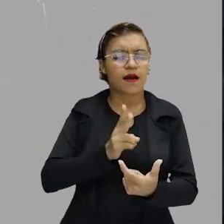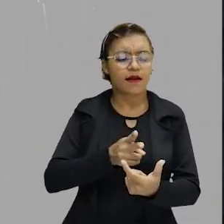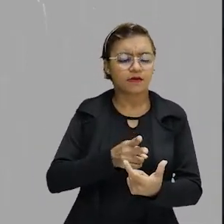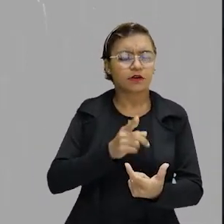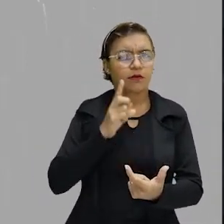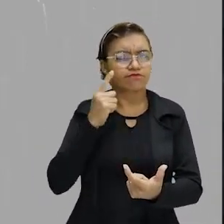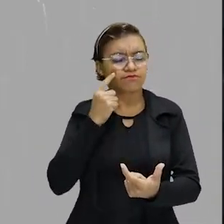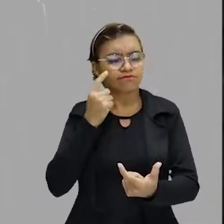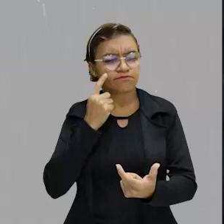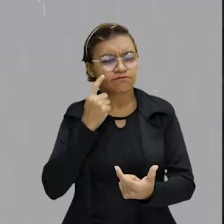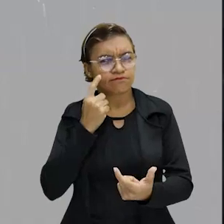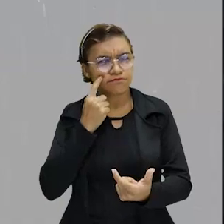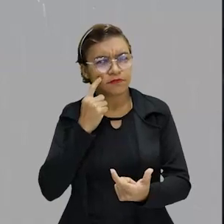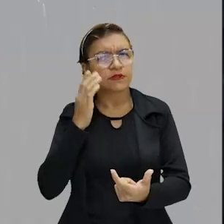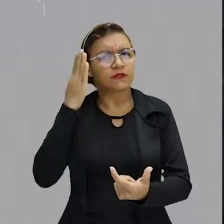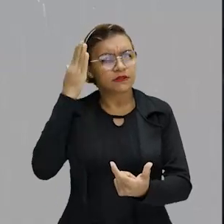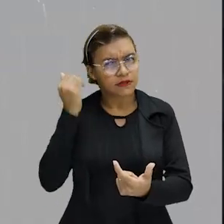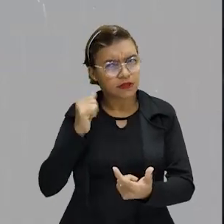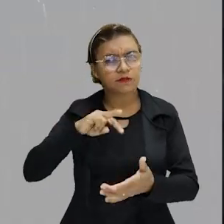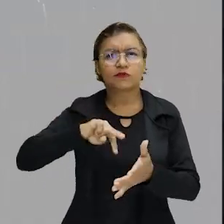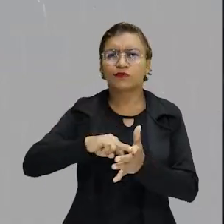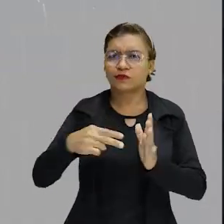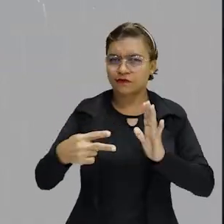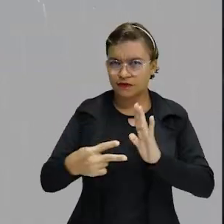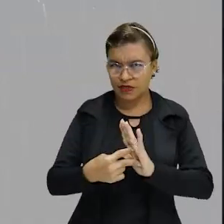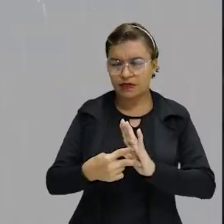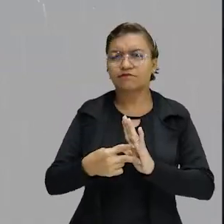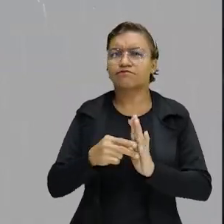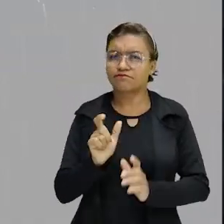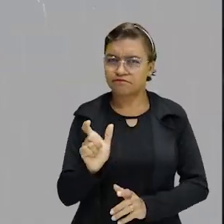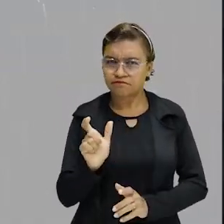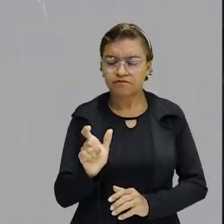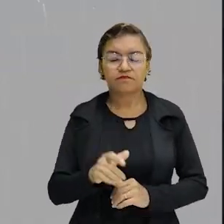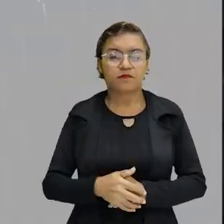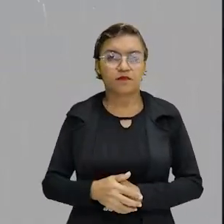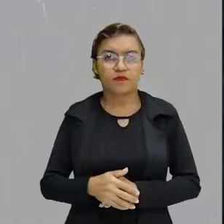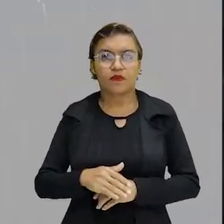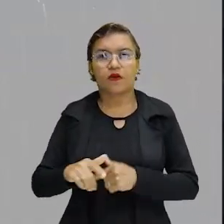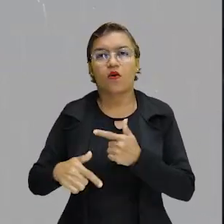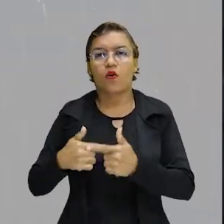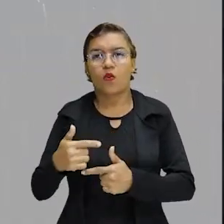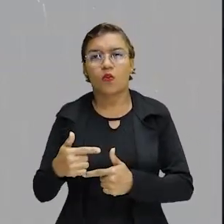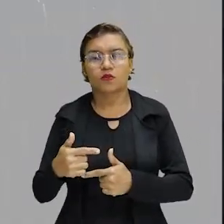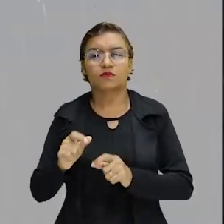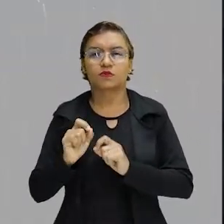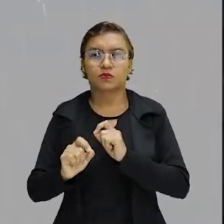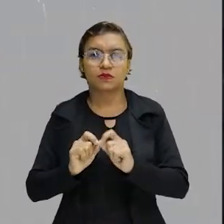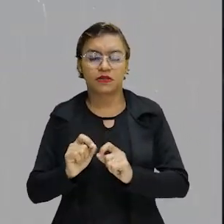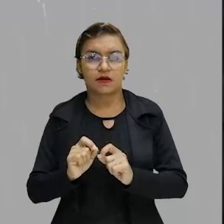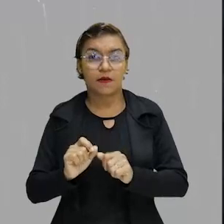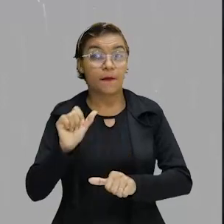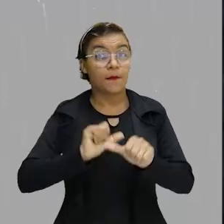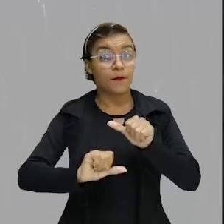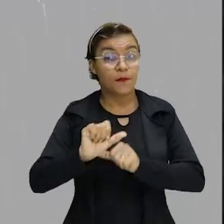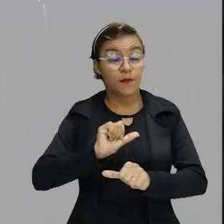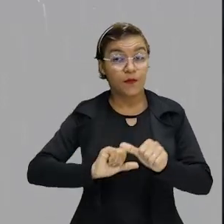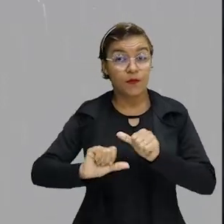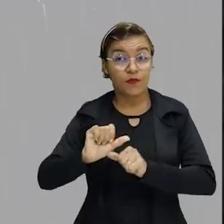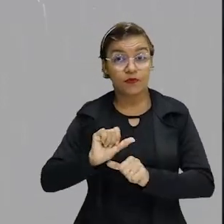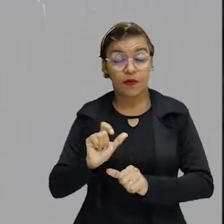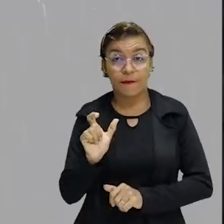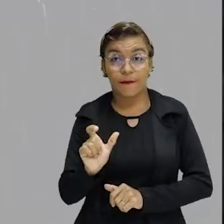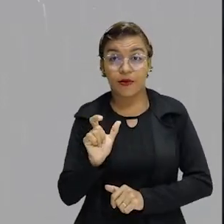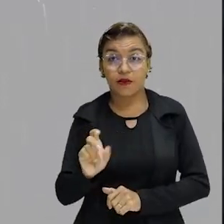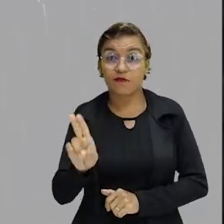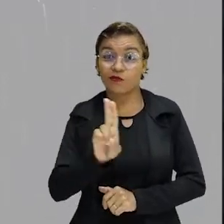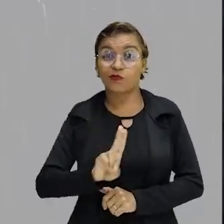ter ideia do significado dessa palavra. Outra coisa bem comum é modificar essa palavra usando o radical. E aí